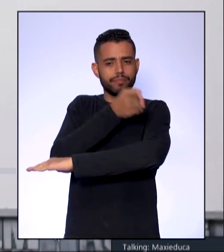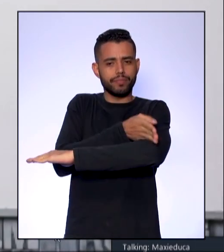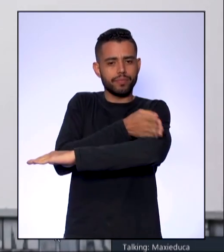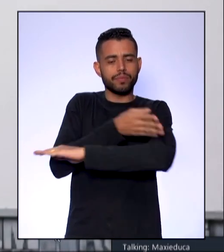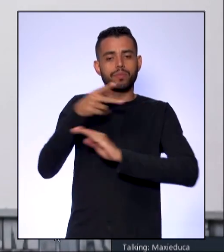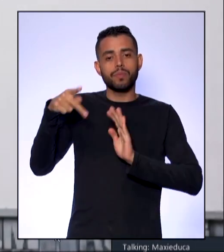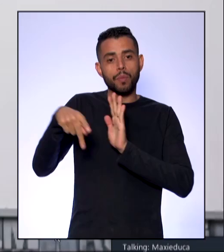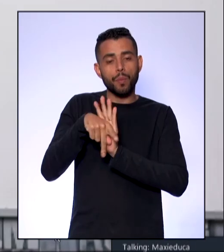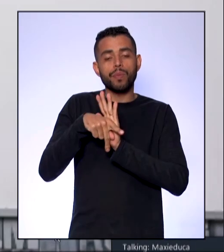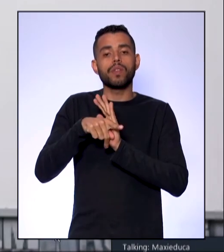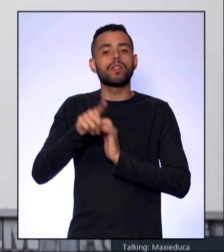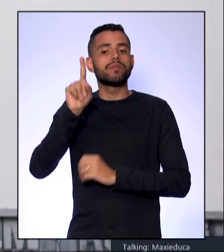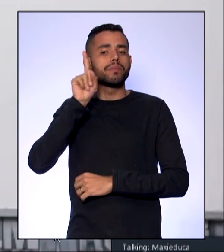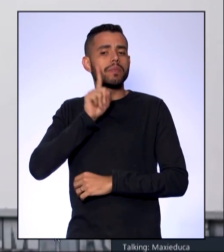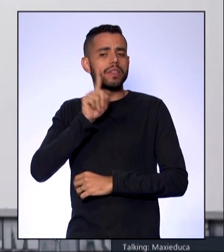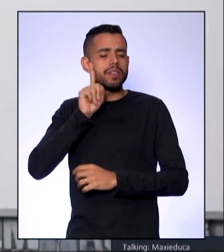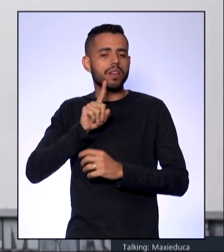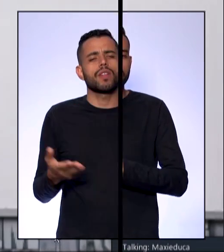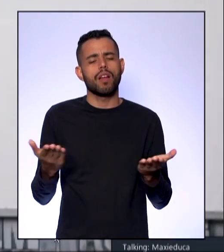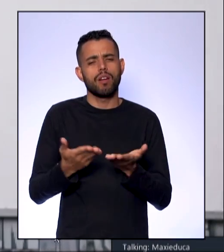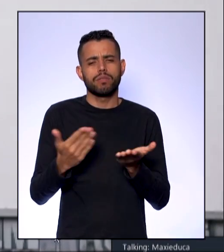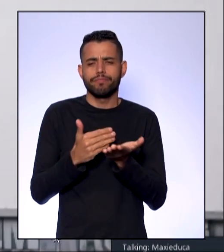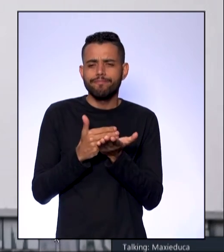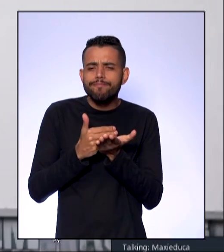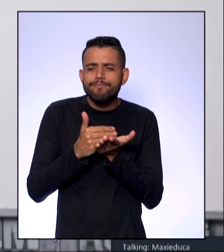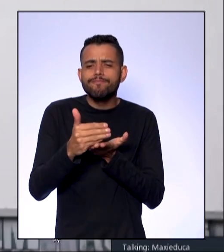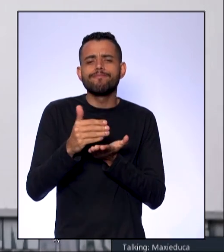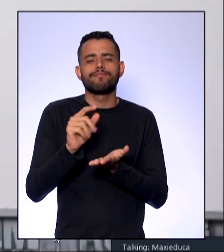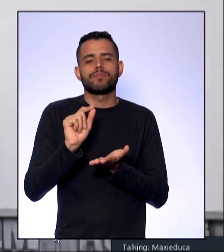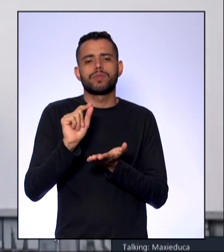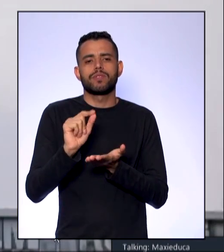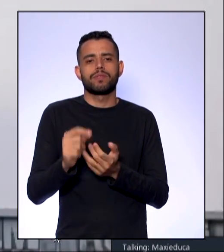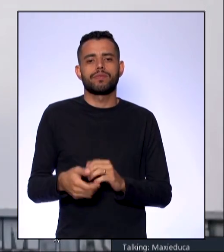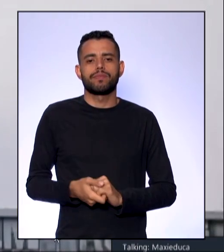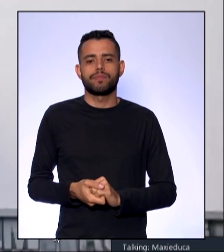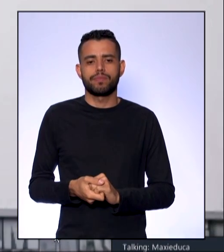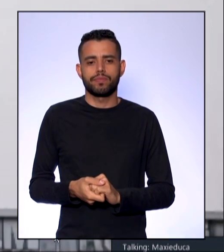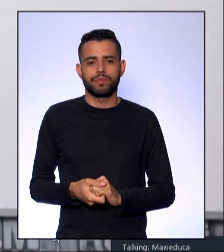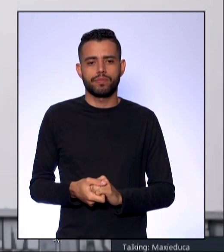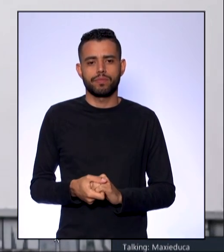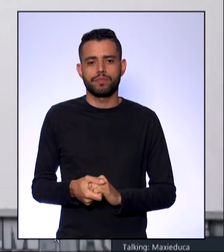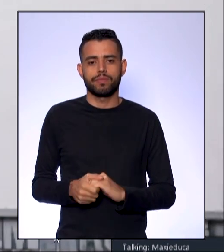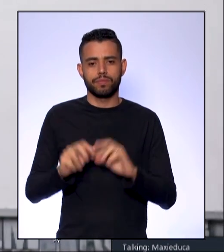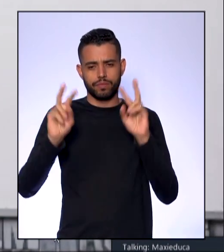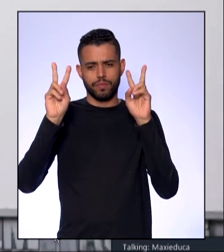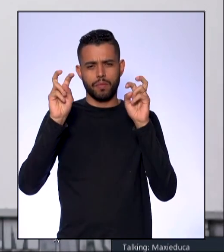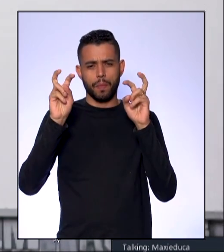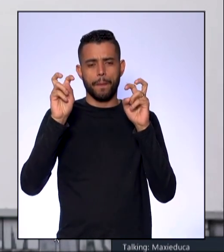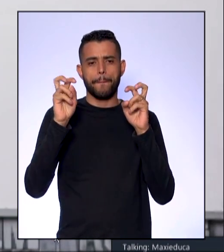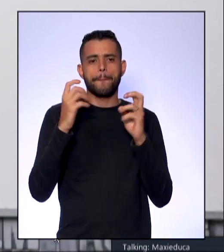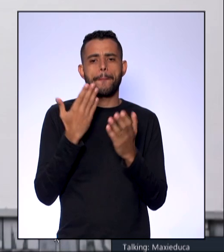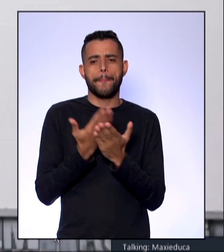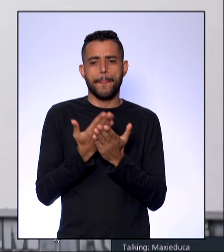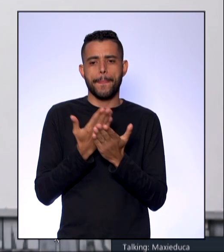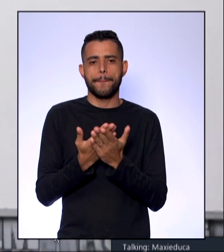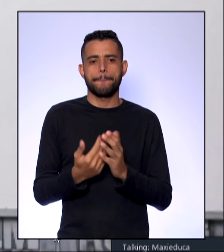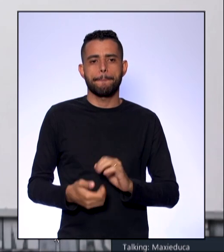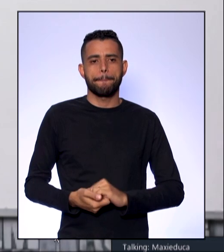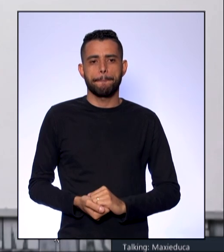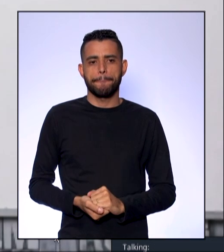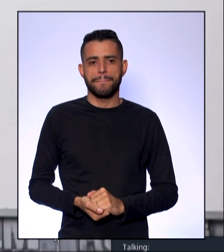latino-americana, brasileira e regional. Muita atenção! Tema da nossa aula, vamos falar um pouquinho sobre